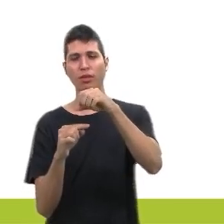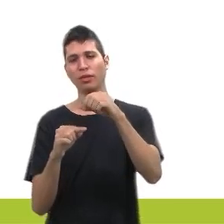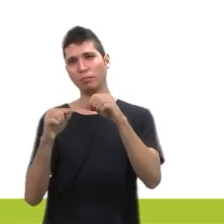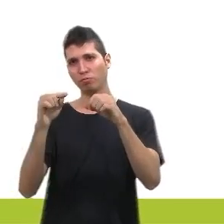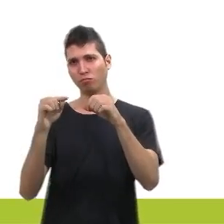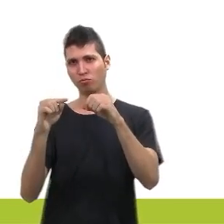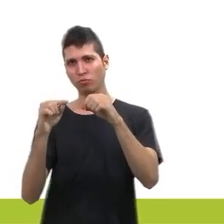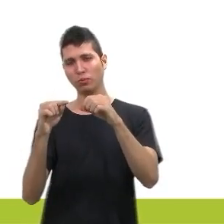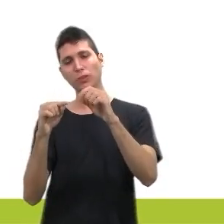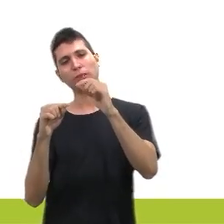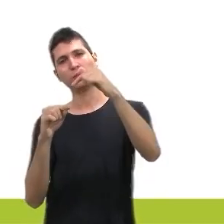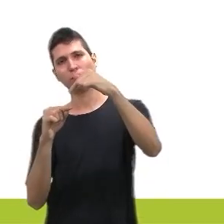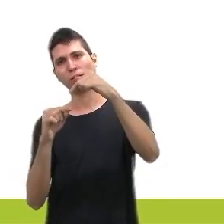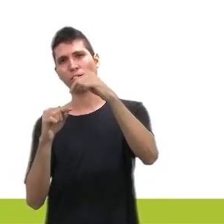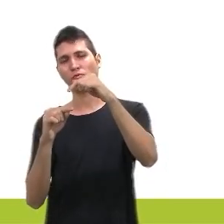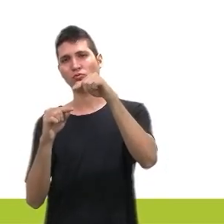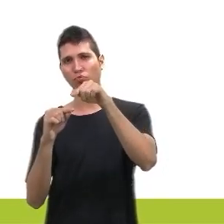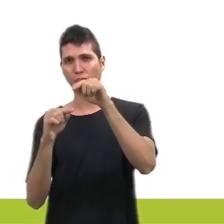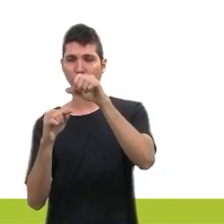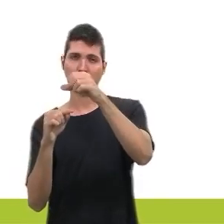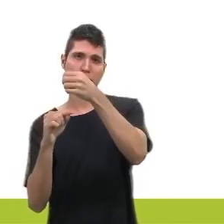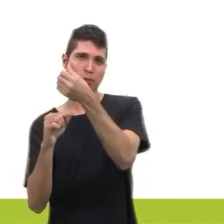7,6. Quem é o maior que sobrou?